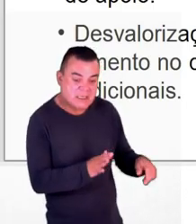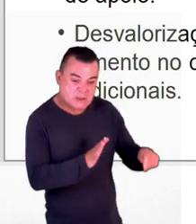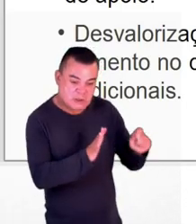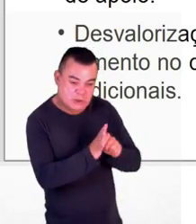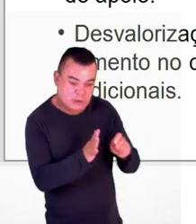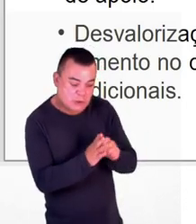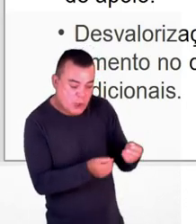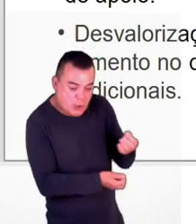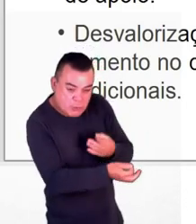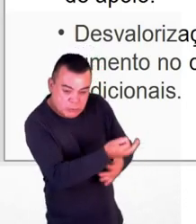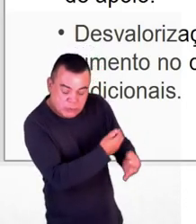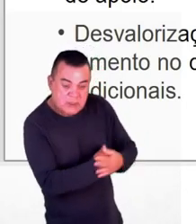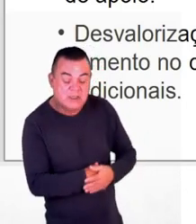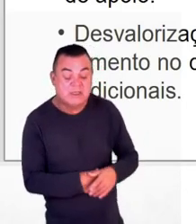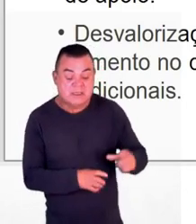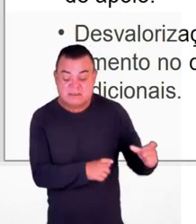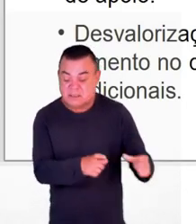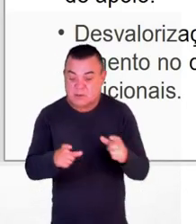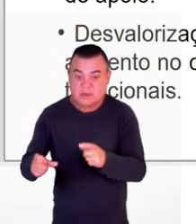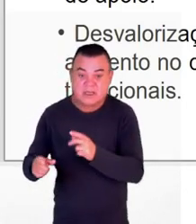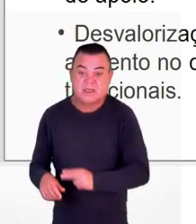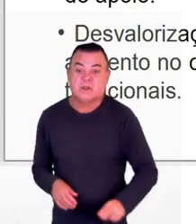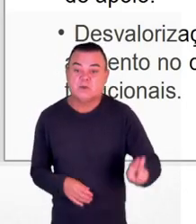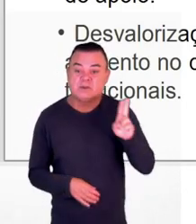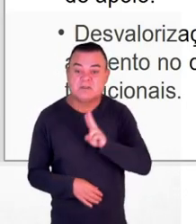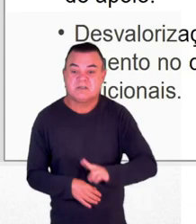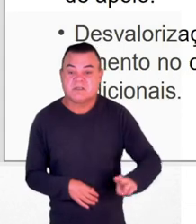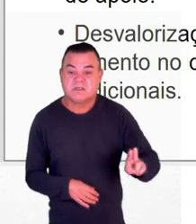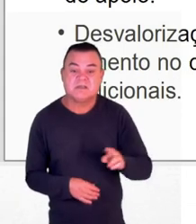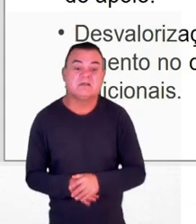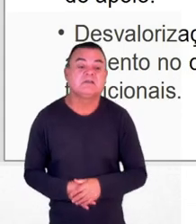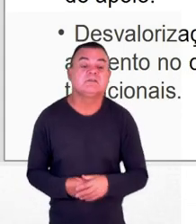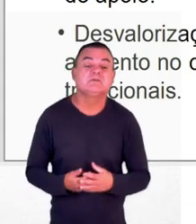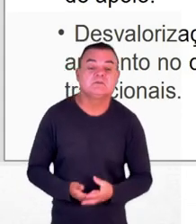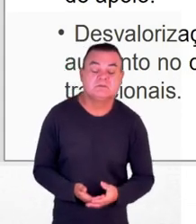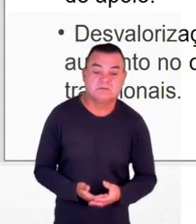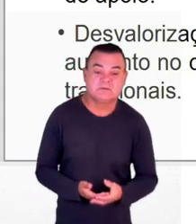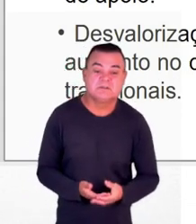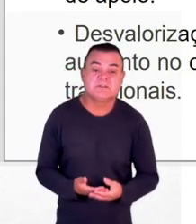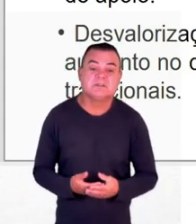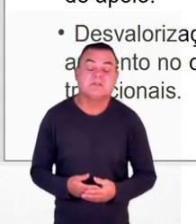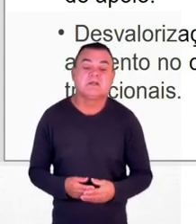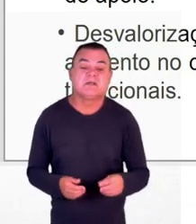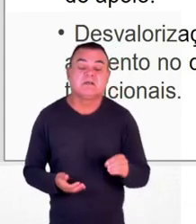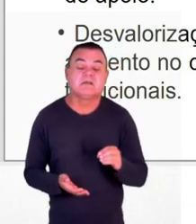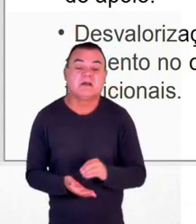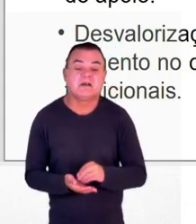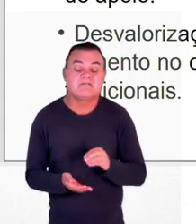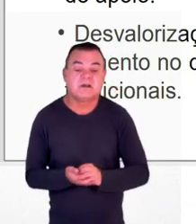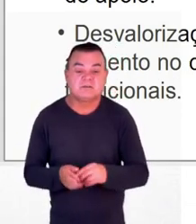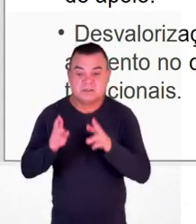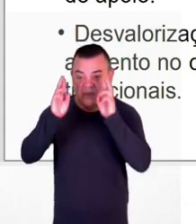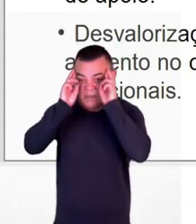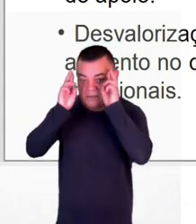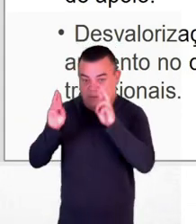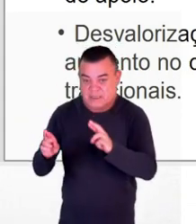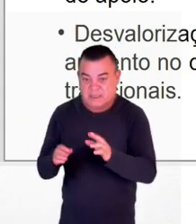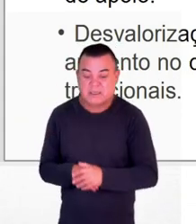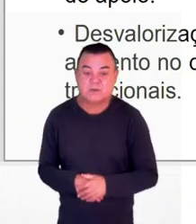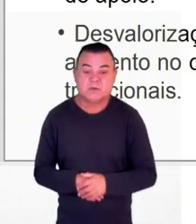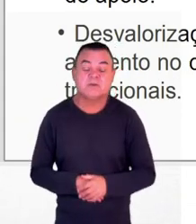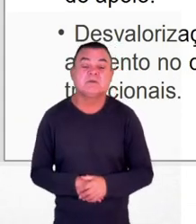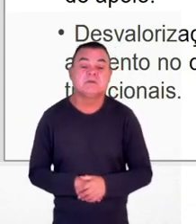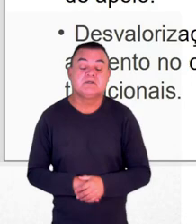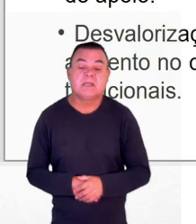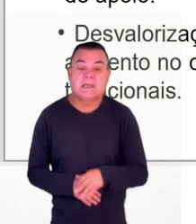desses territórios né utilizando cooptando liderança jovem desrespeito a educação cultural adequada preconceito na